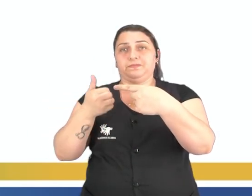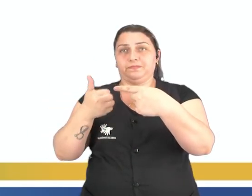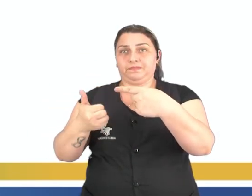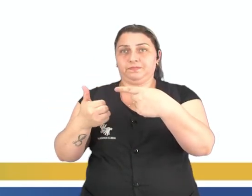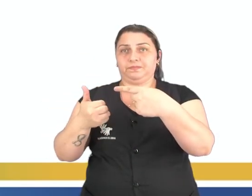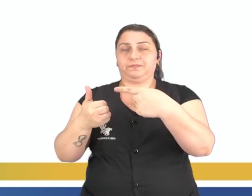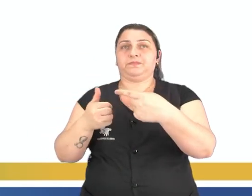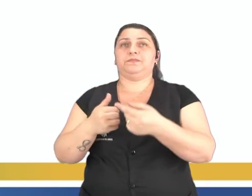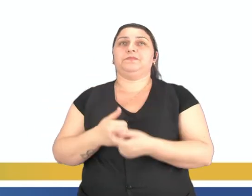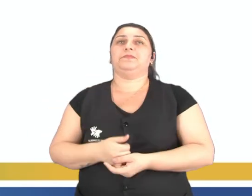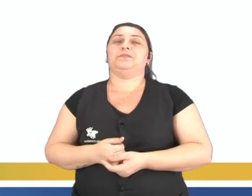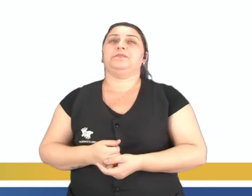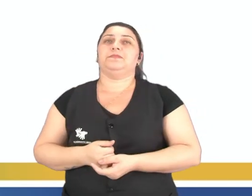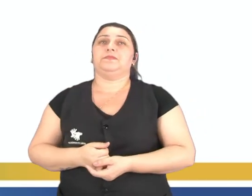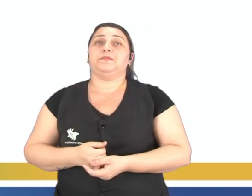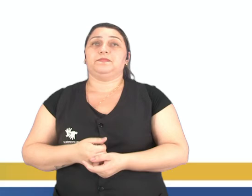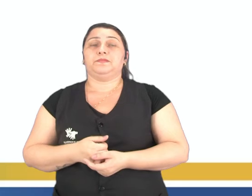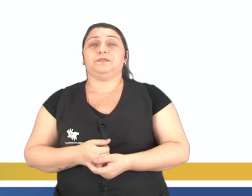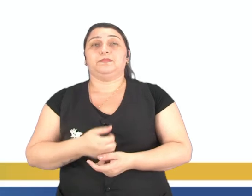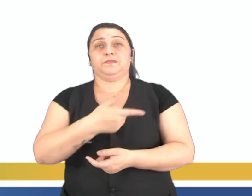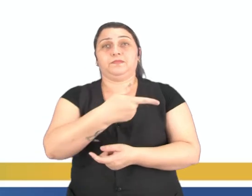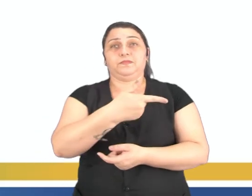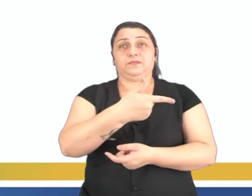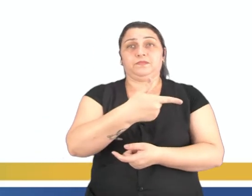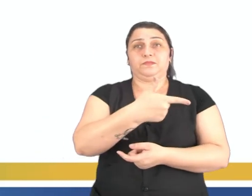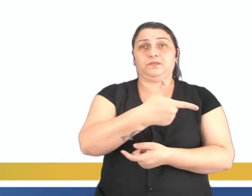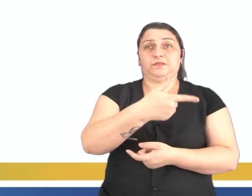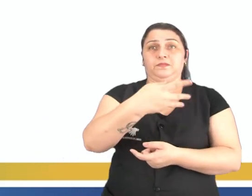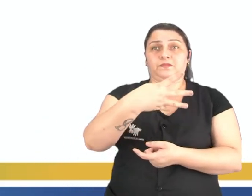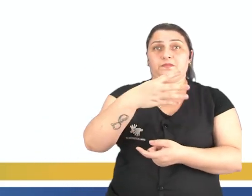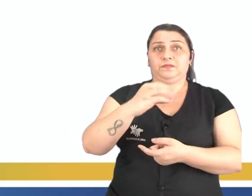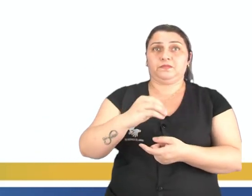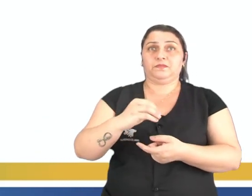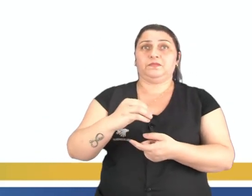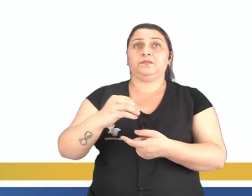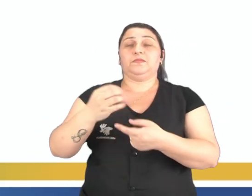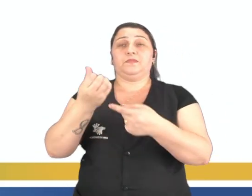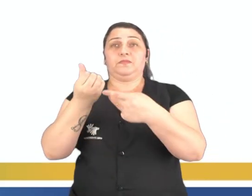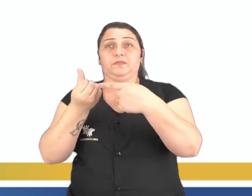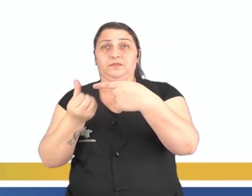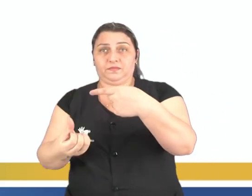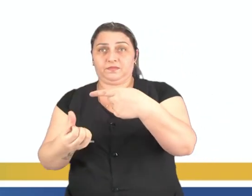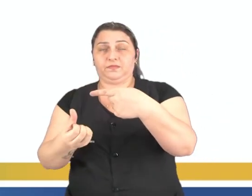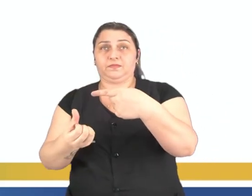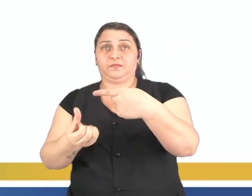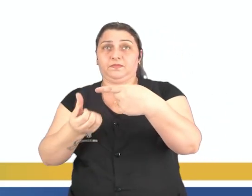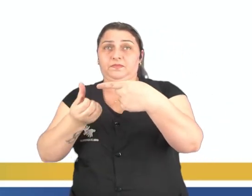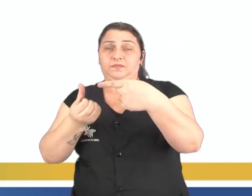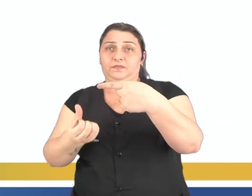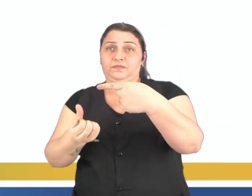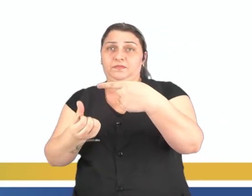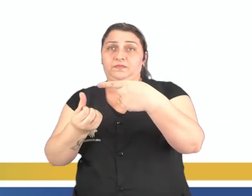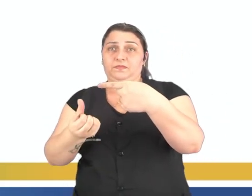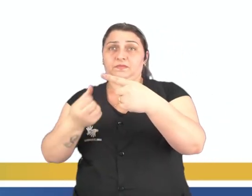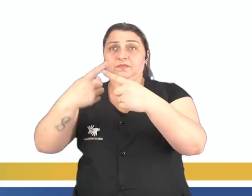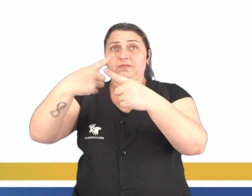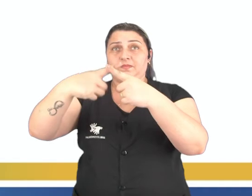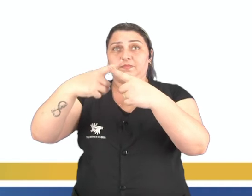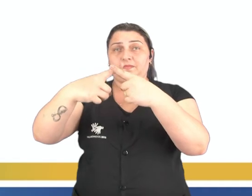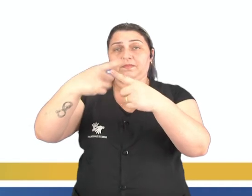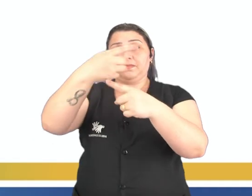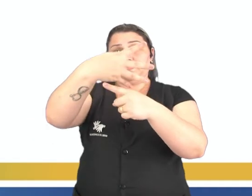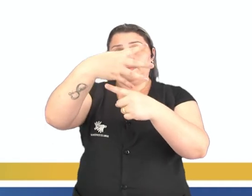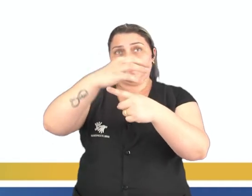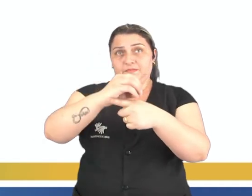beleza? E agora 240 dividido para 40. Um número que multiplicado por 40 é próximo ou